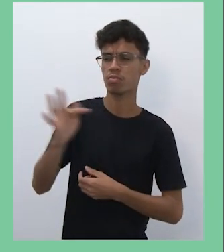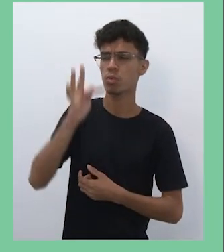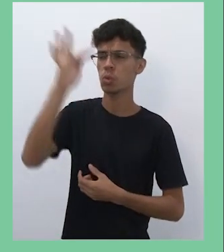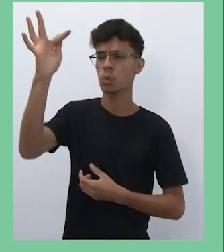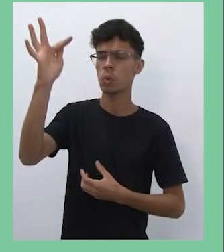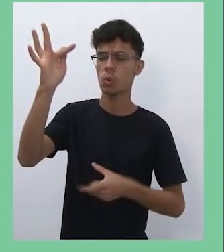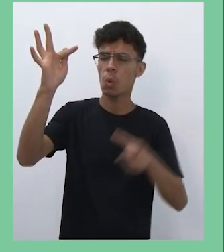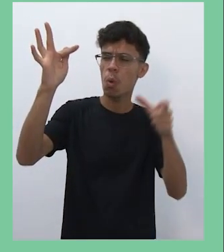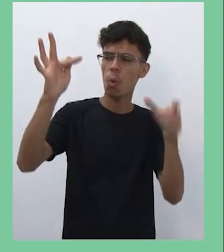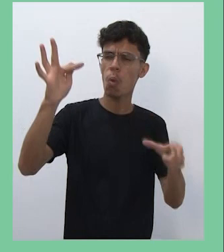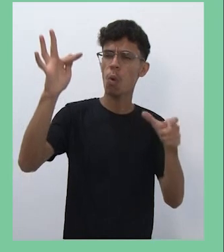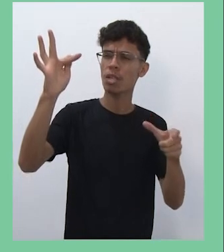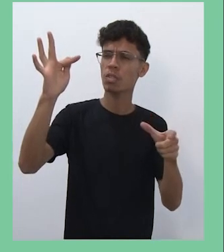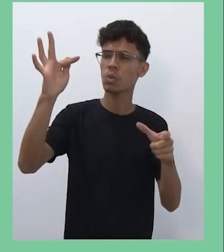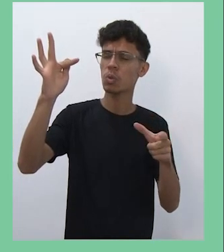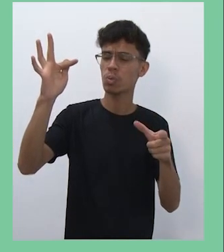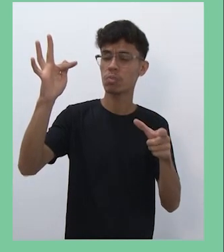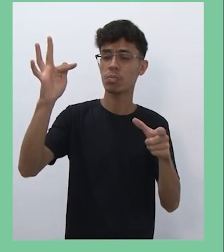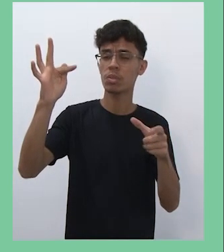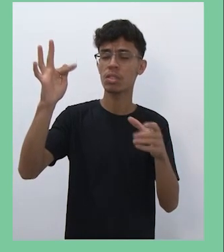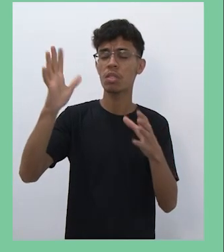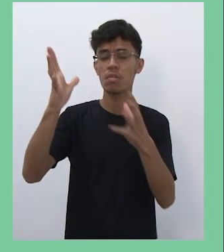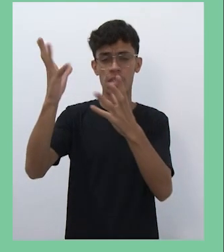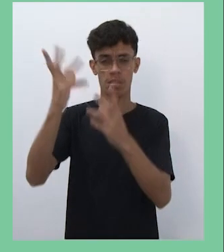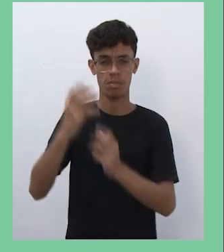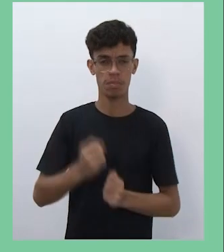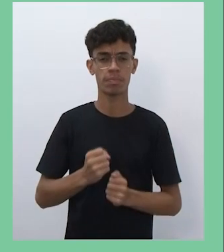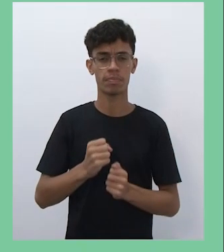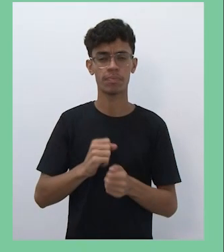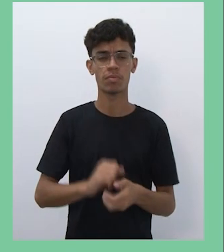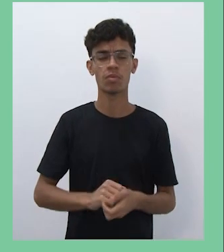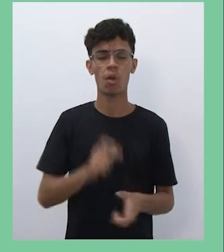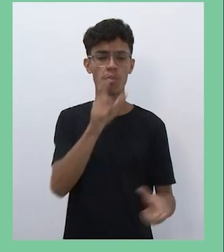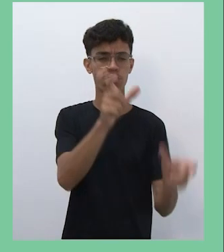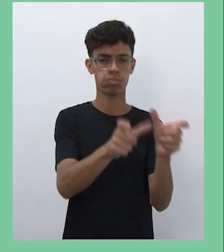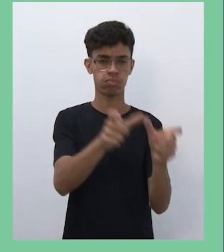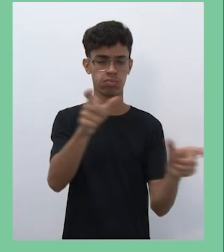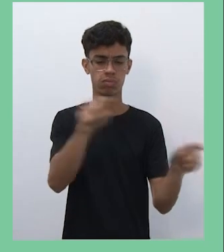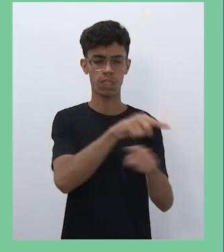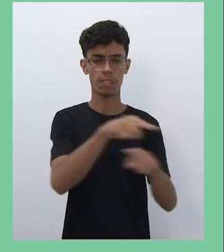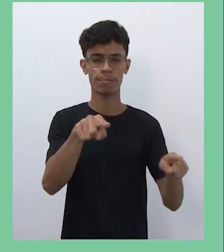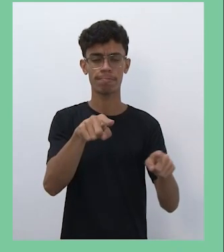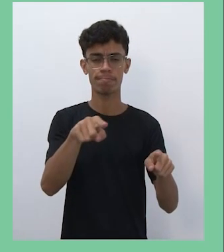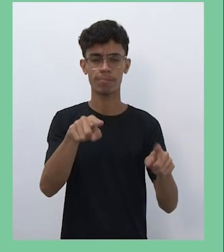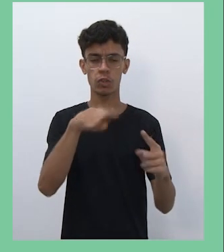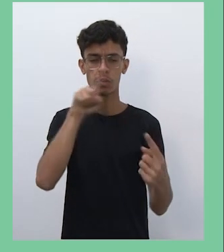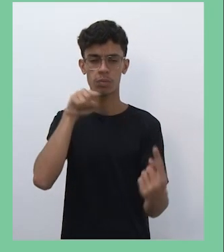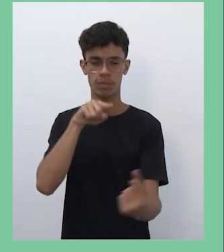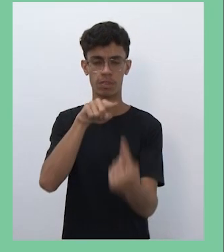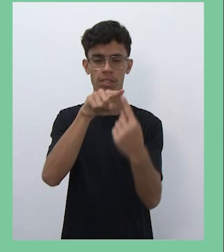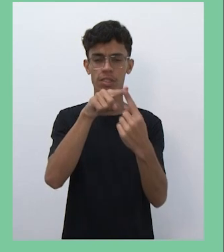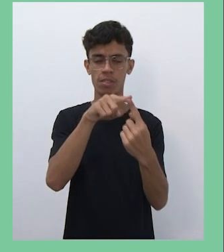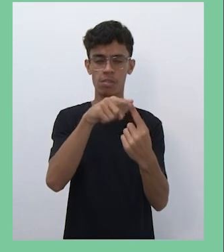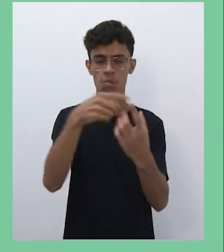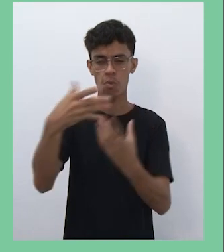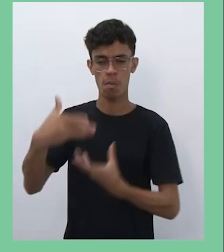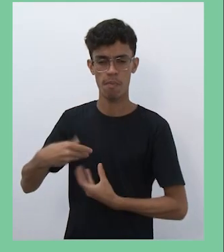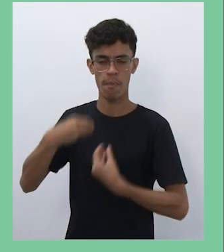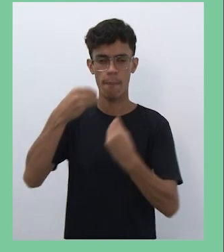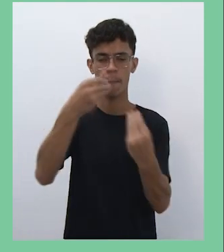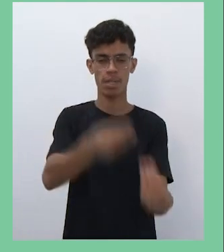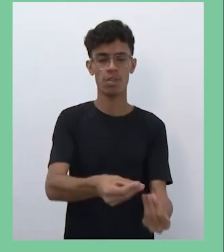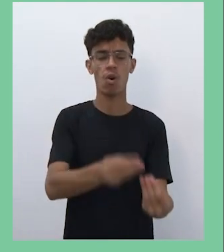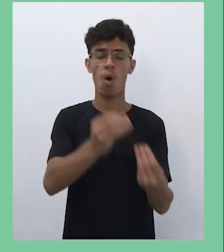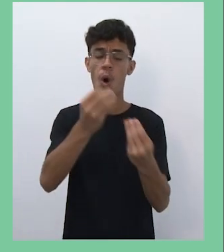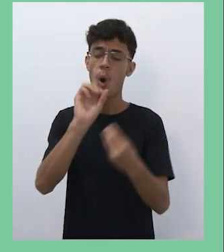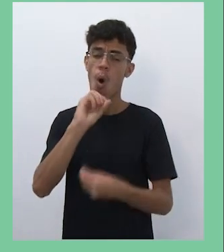e onde será realizado. O projeto também terá um público-alvo, que são as pessoas que serão beneficiadas de forma direta